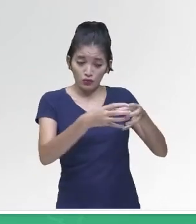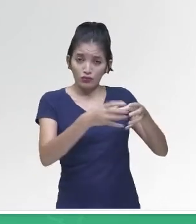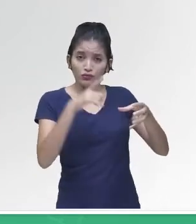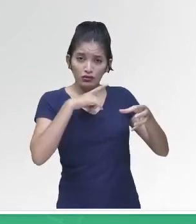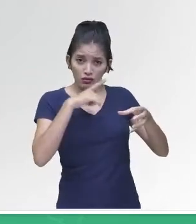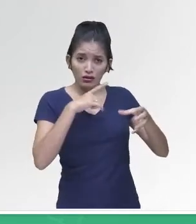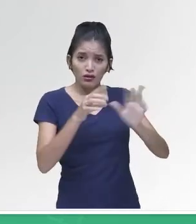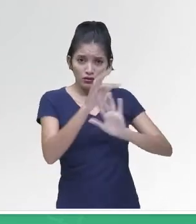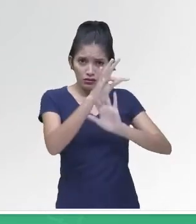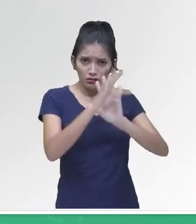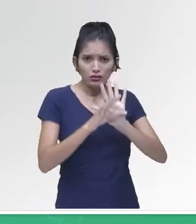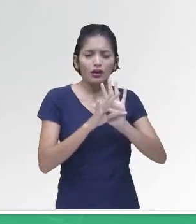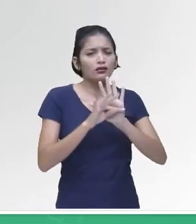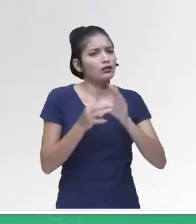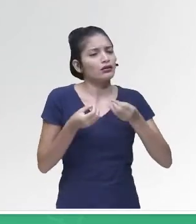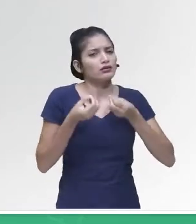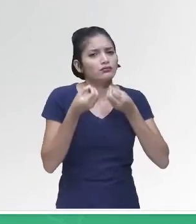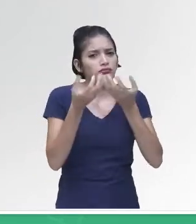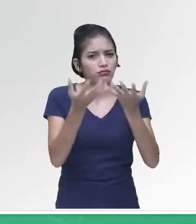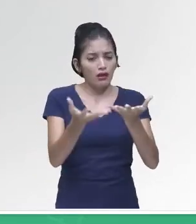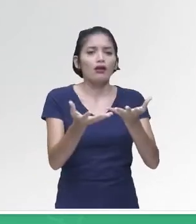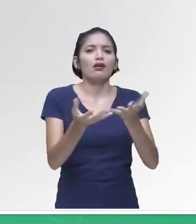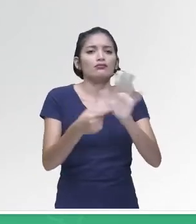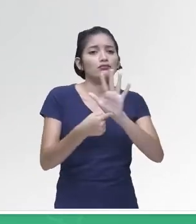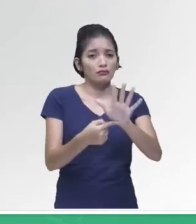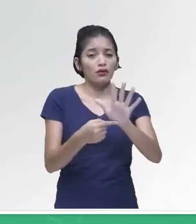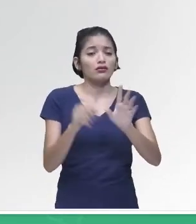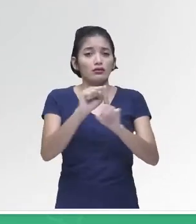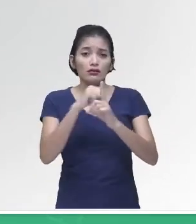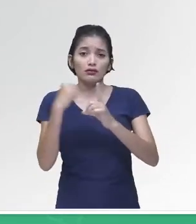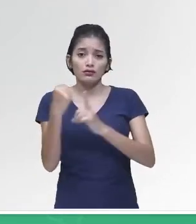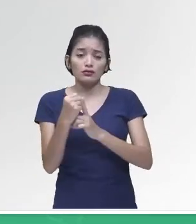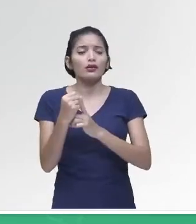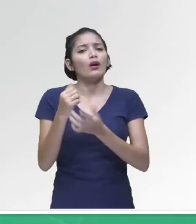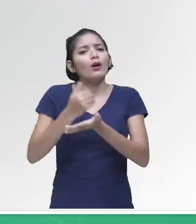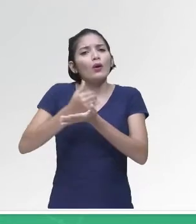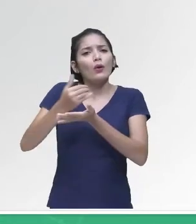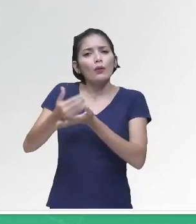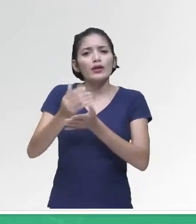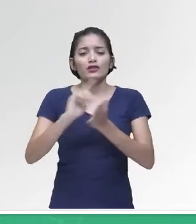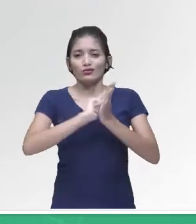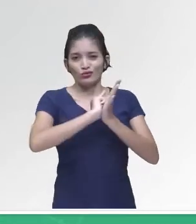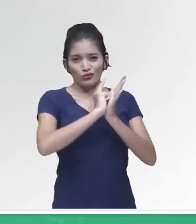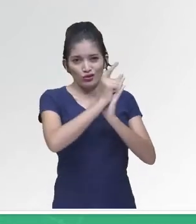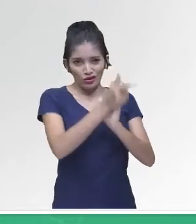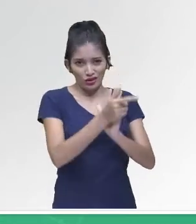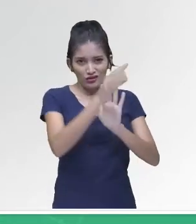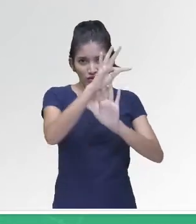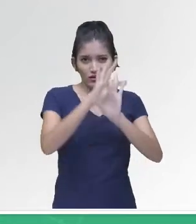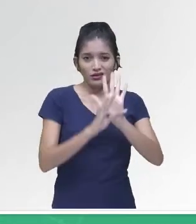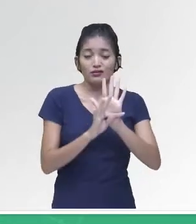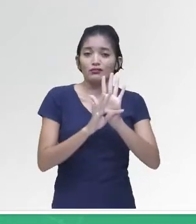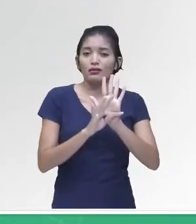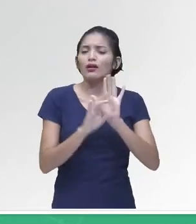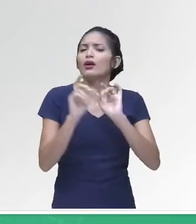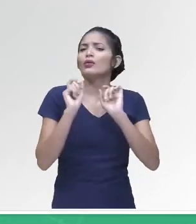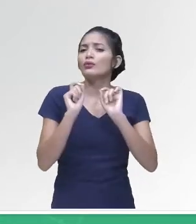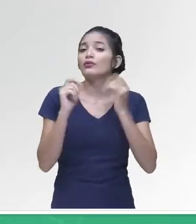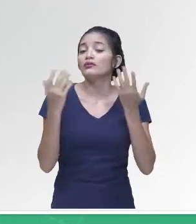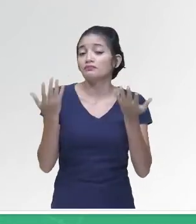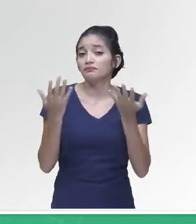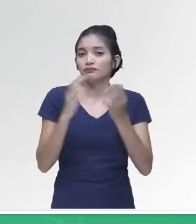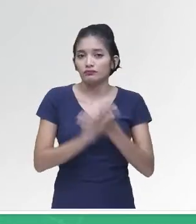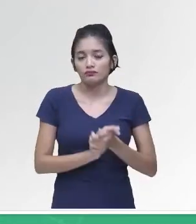texto desempenha na sociedade, então a gente começa a falar sobre gênero textual. E o gênero textual é justamente isso, é